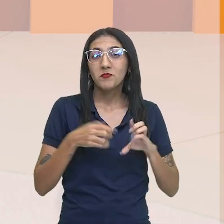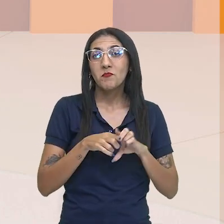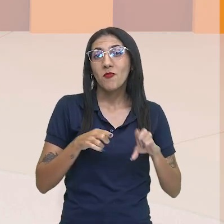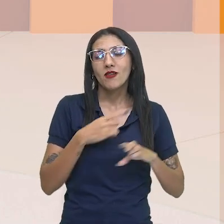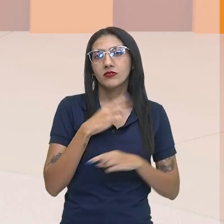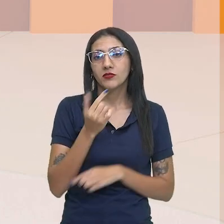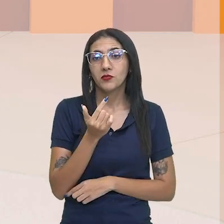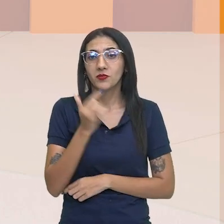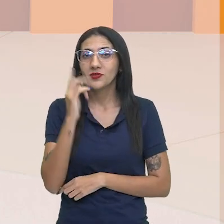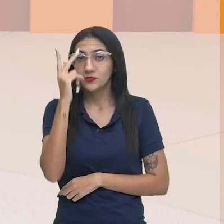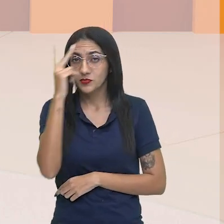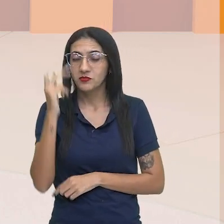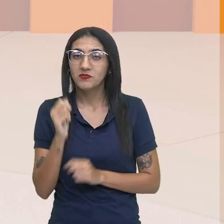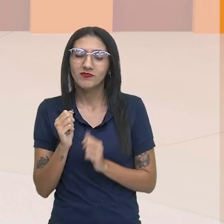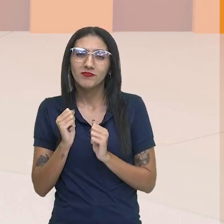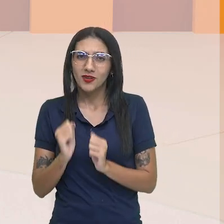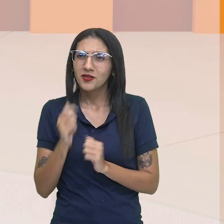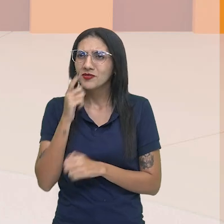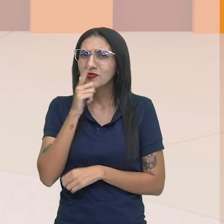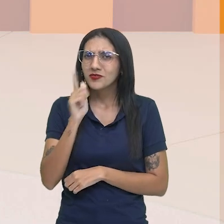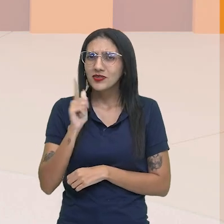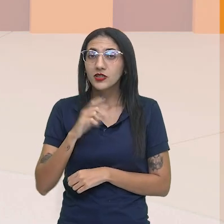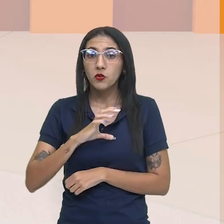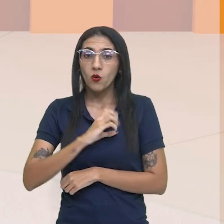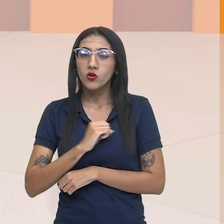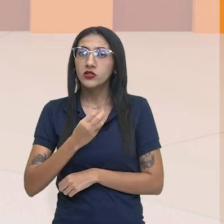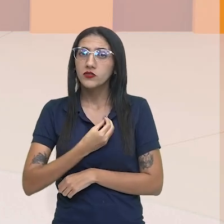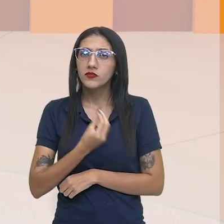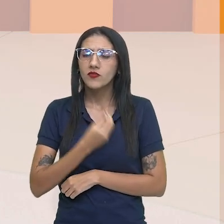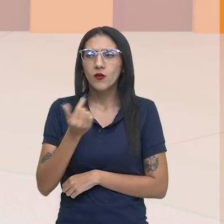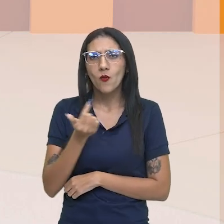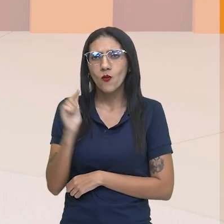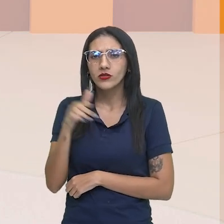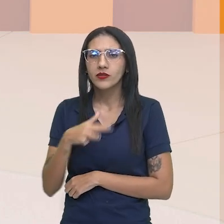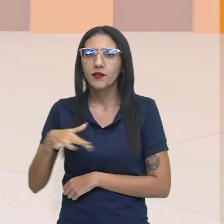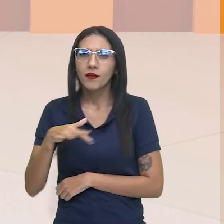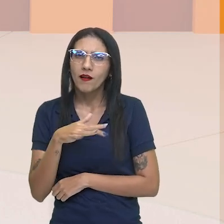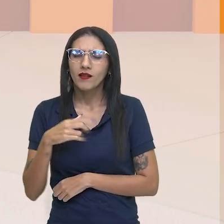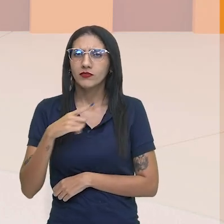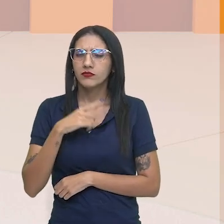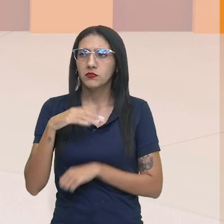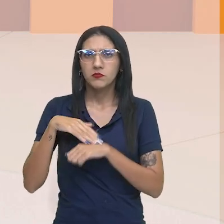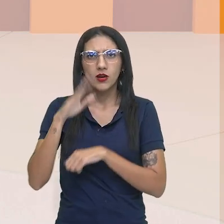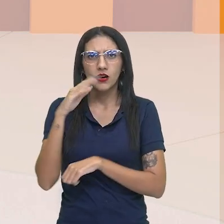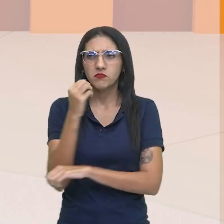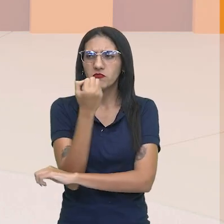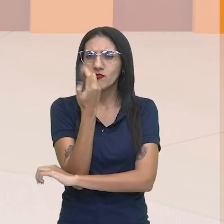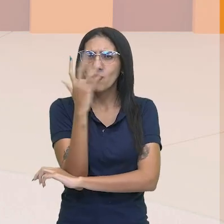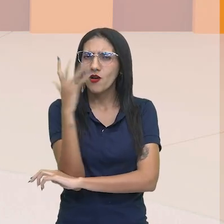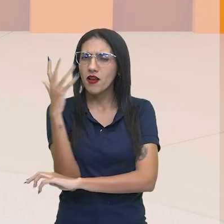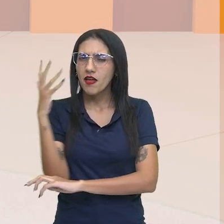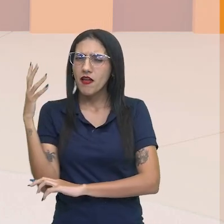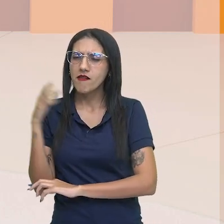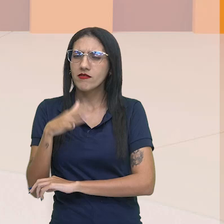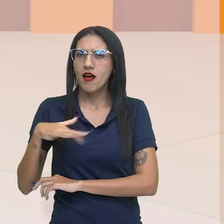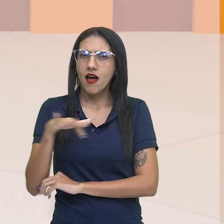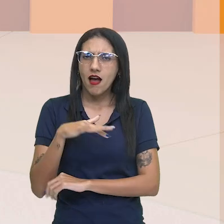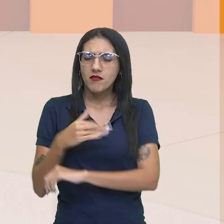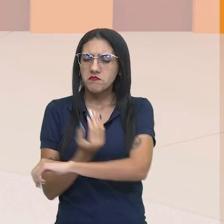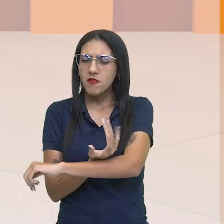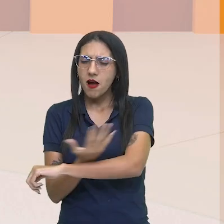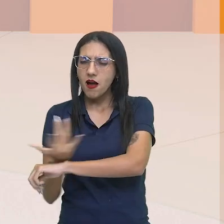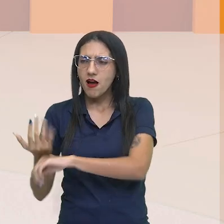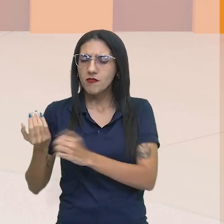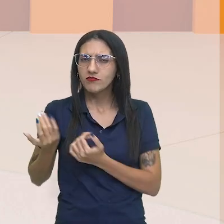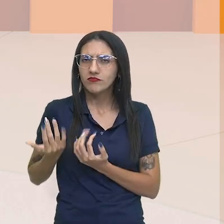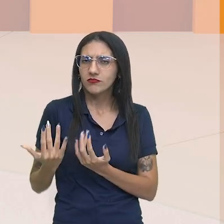que consegue viver num ambiente um pouco mais diferenciado, com uma quantidade de florestas um pouco maior, né, com áreas de campos, com a natureza de